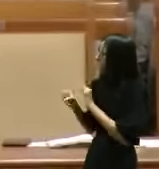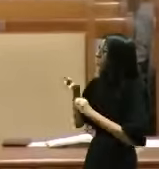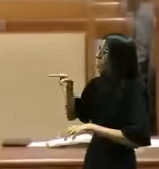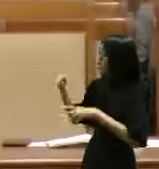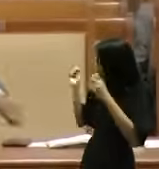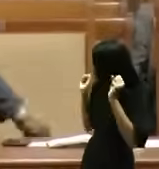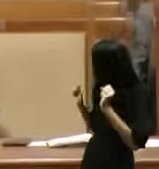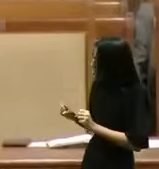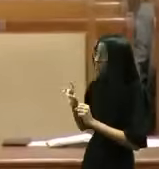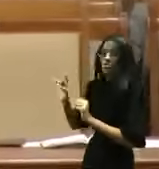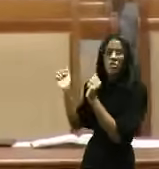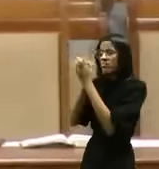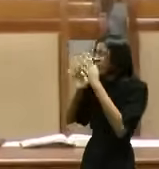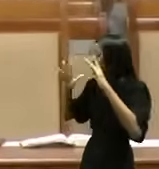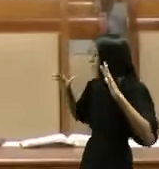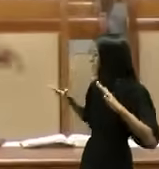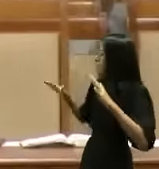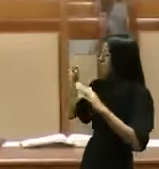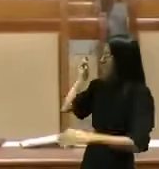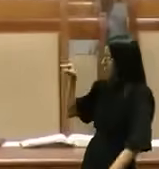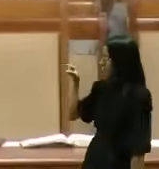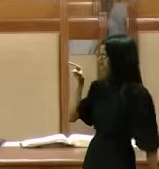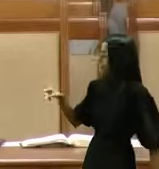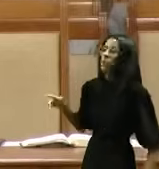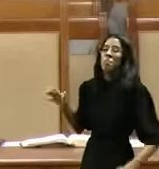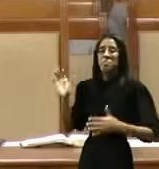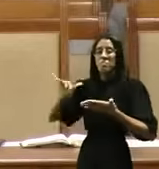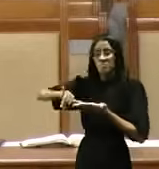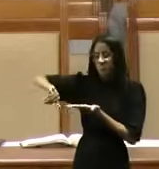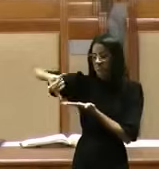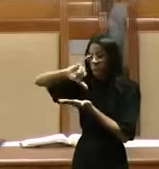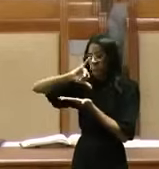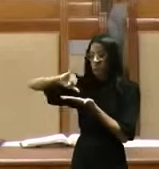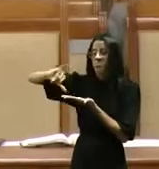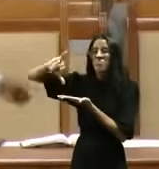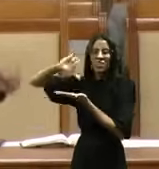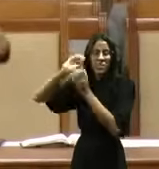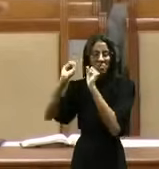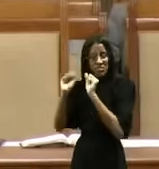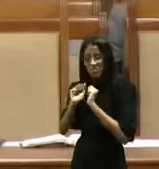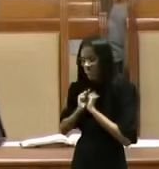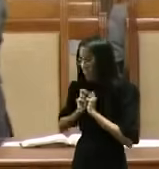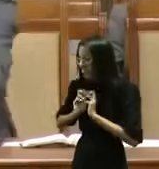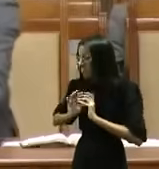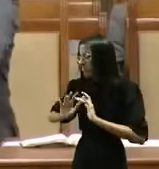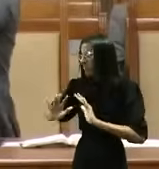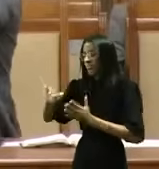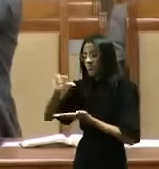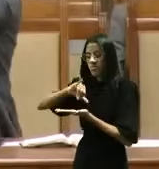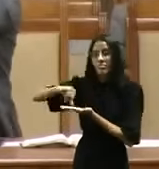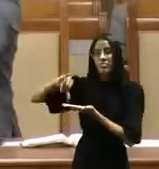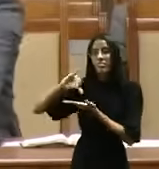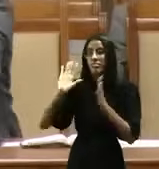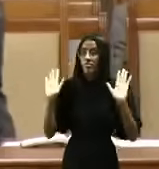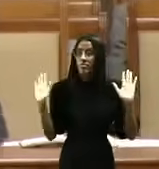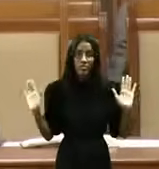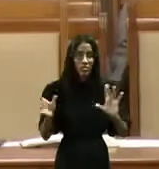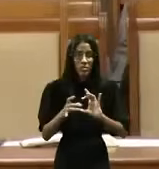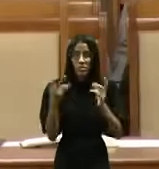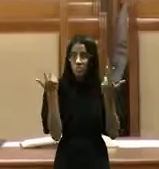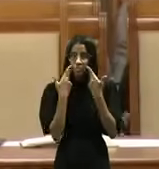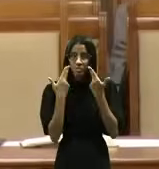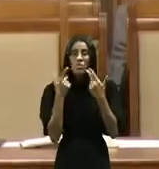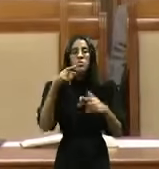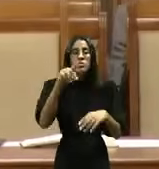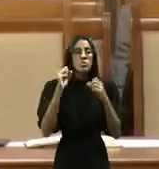no quarto e tranca a tua porta e pega o azeite Zinho deixa descer Diga aí pro teu irmão e diga Tem coisa que é só para glorificar